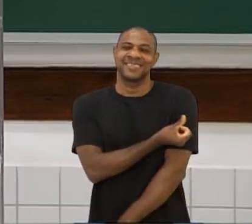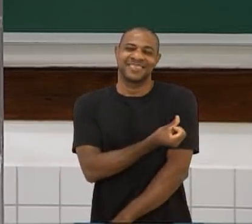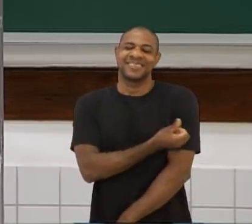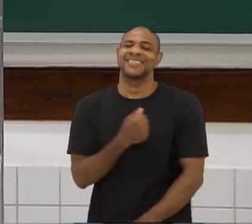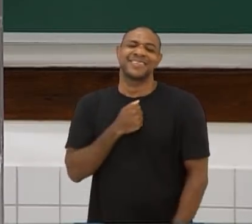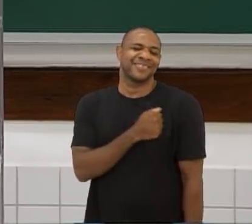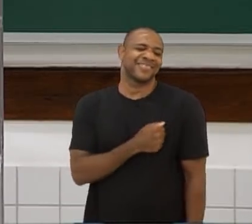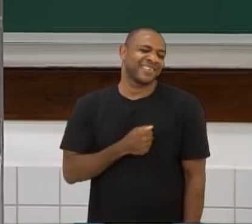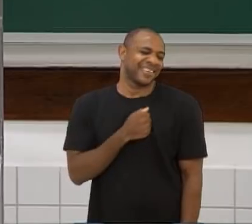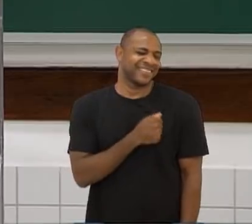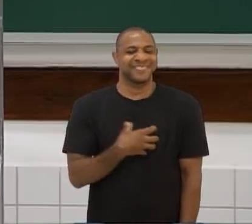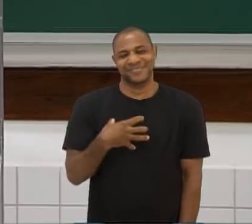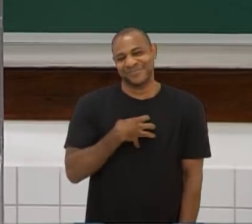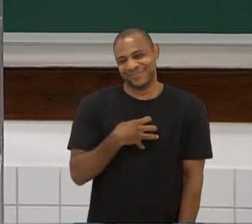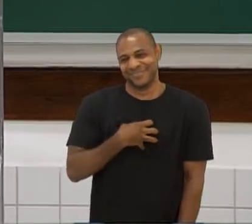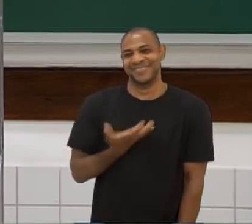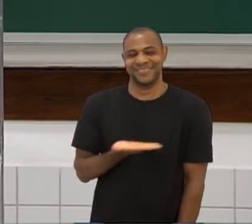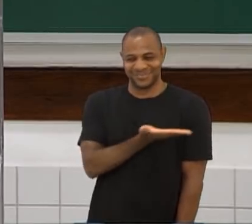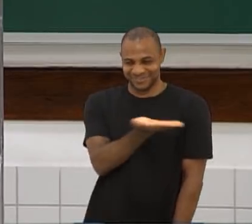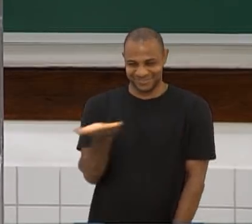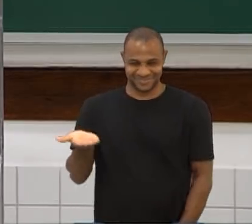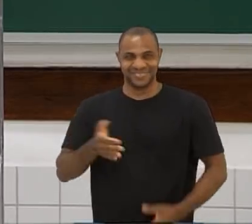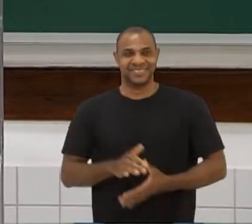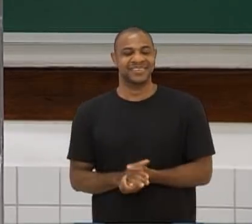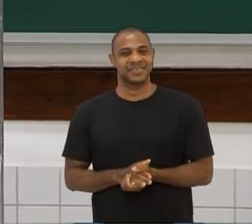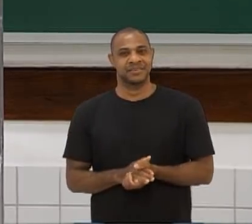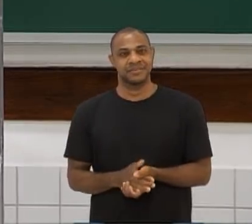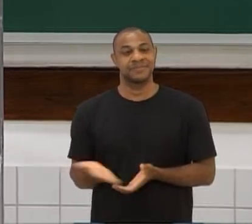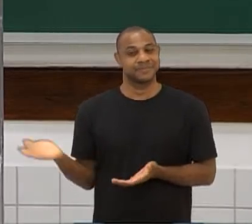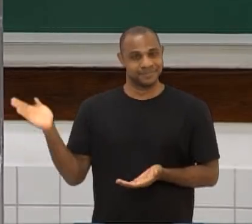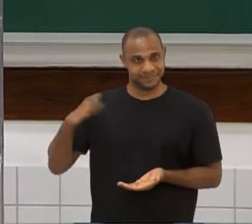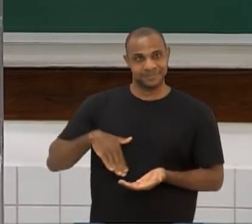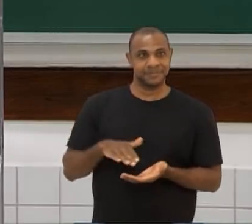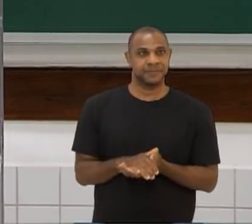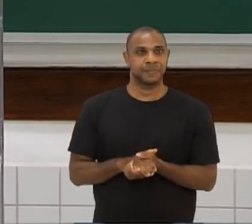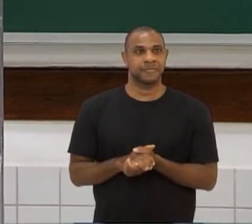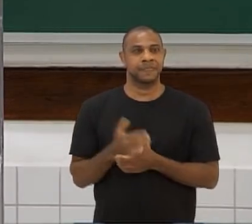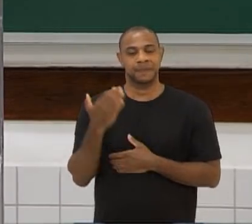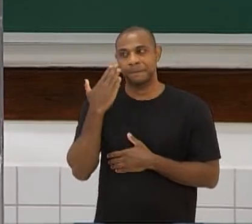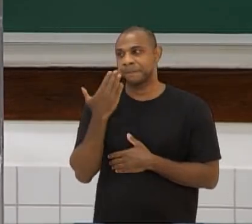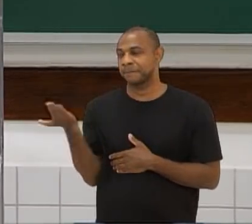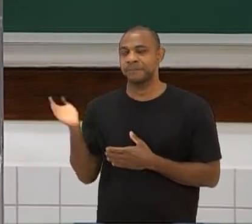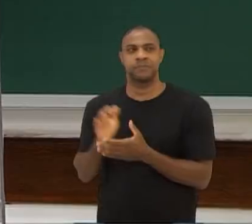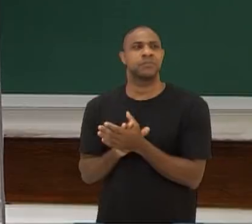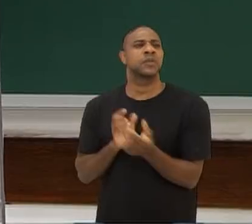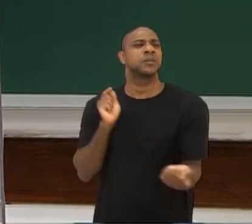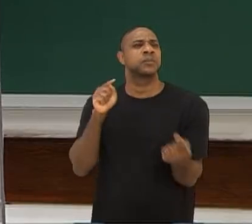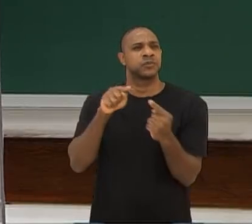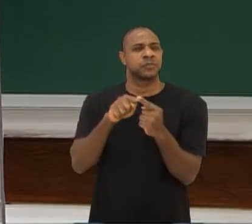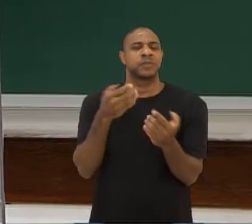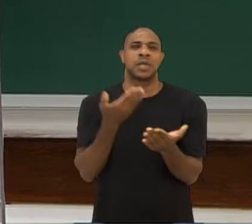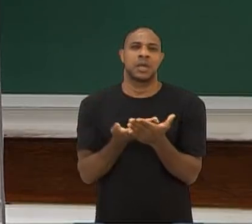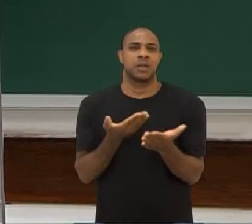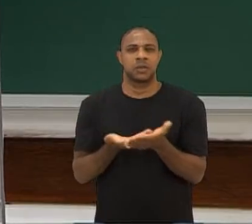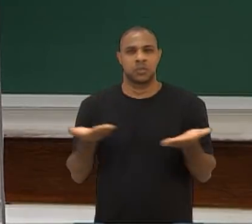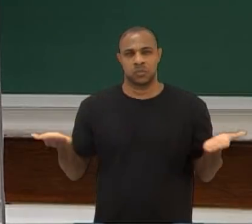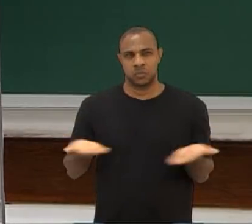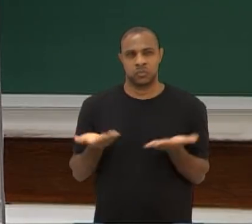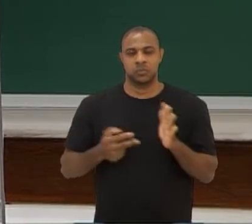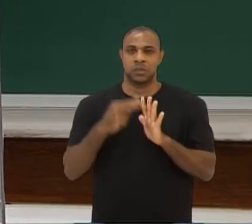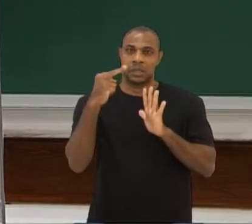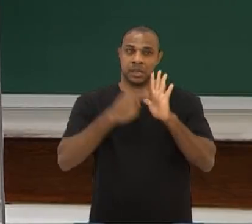estava de vocês. Vocês estavam também? Vamos lá, então? Pessoal, os objetivos da aula de hoje.